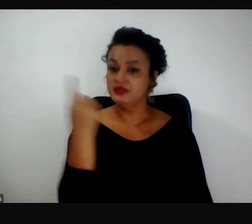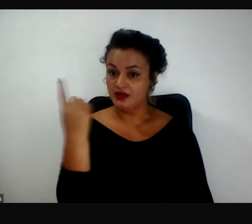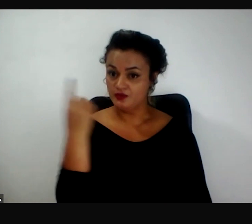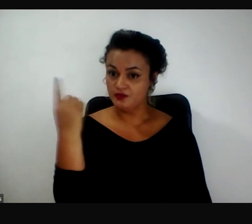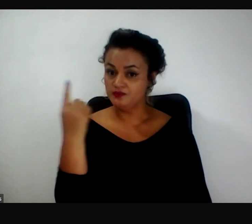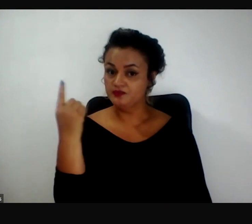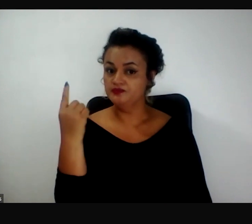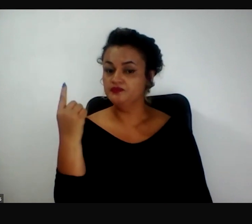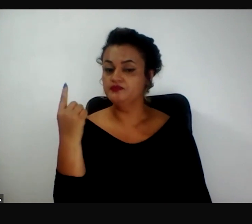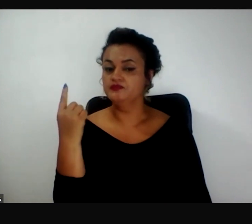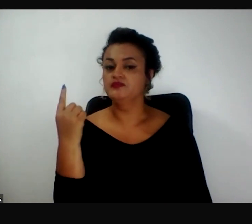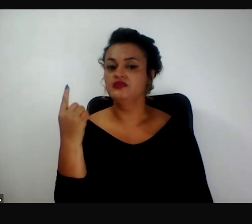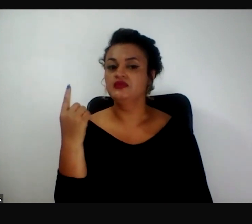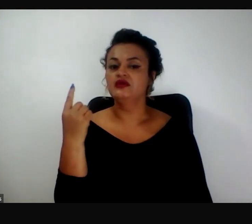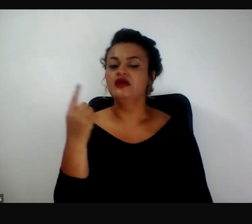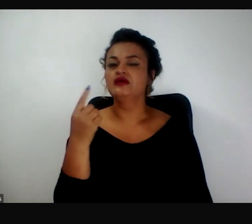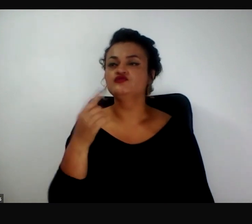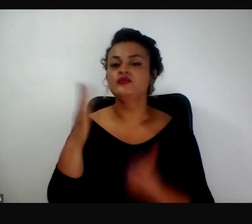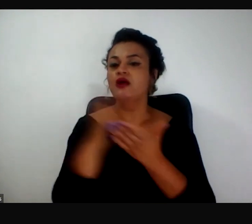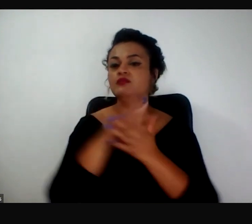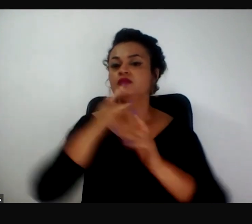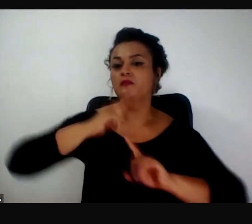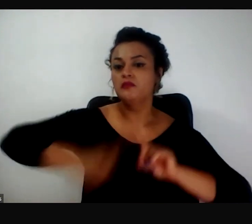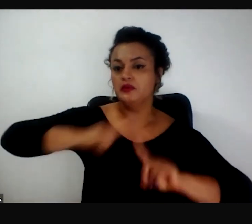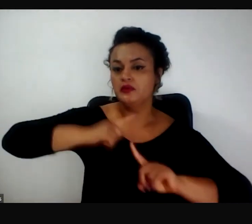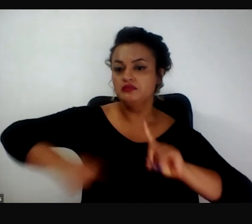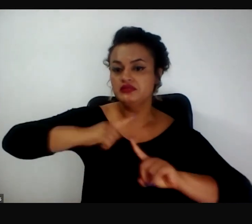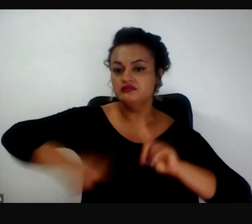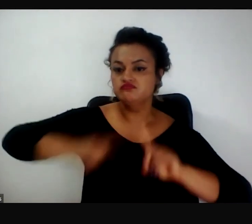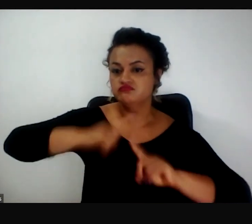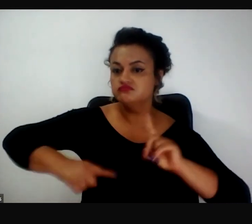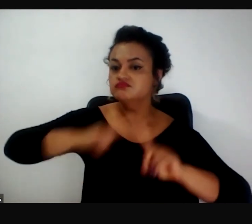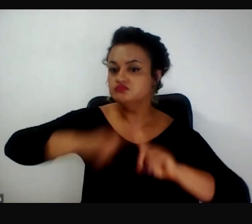da proibição de non-liquid.